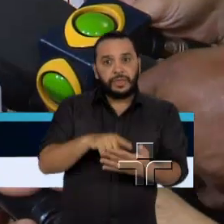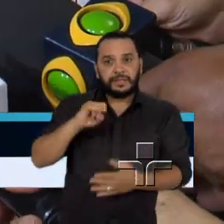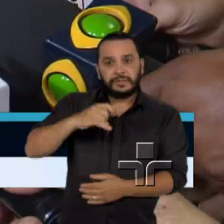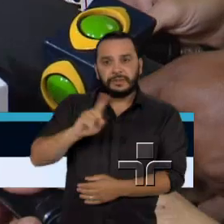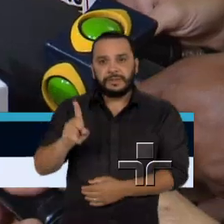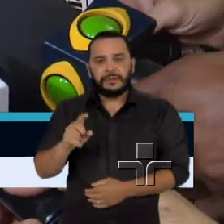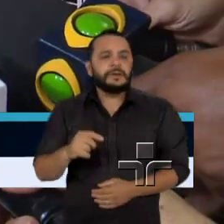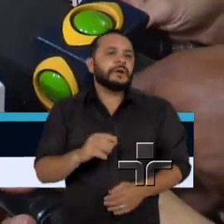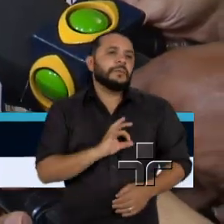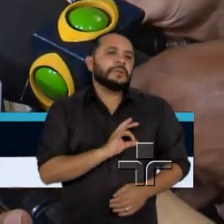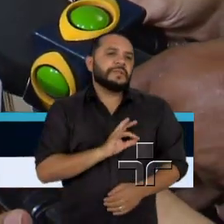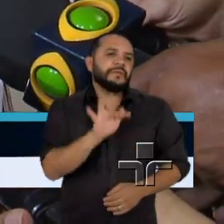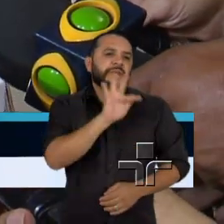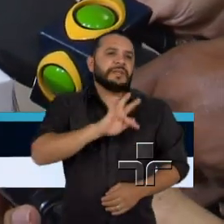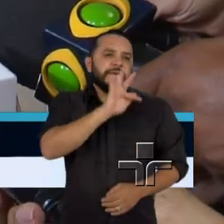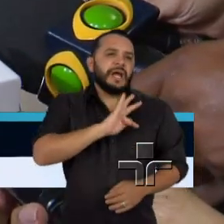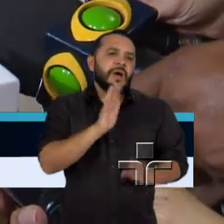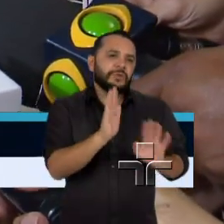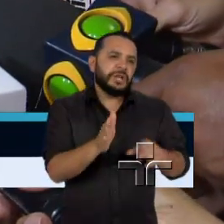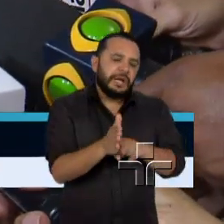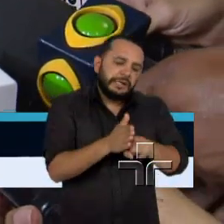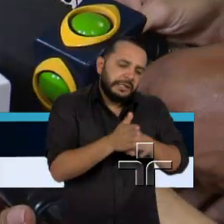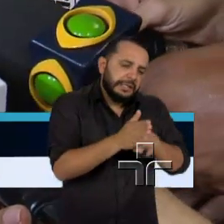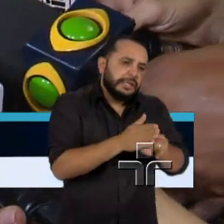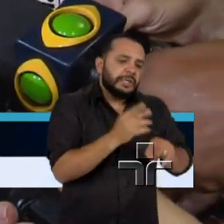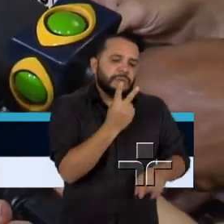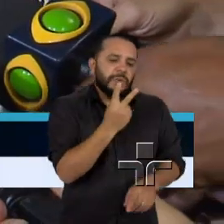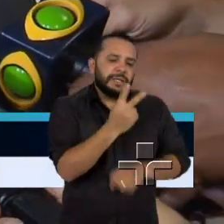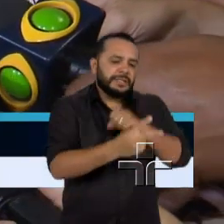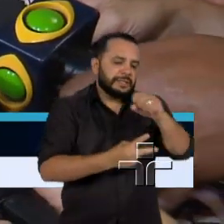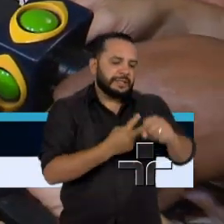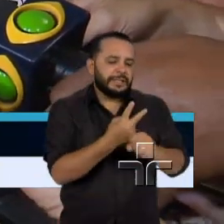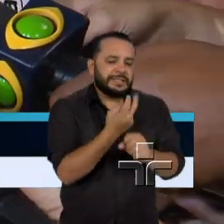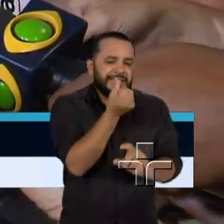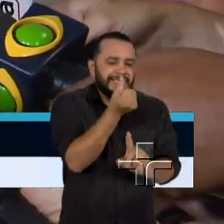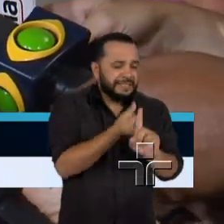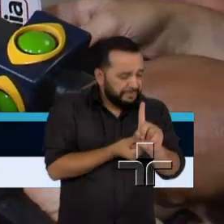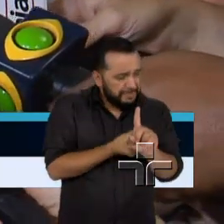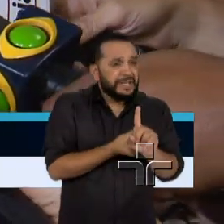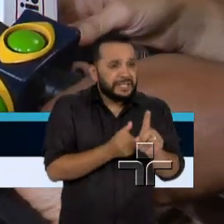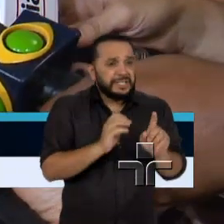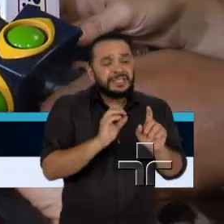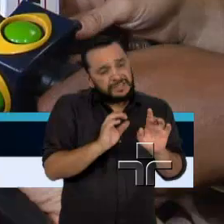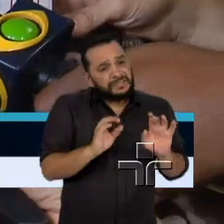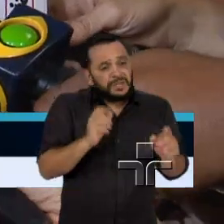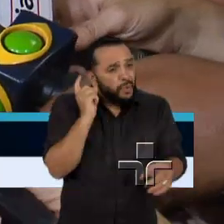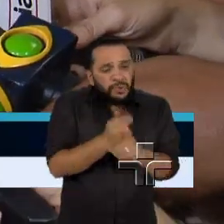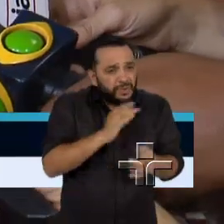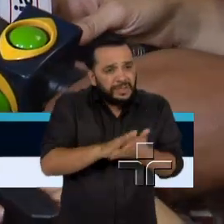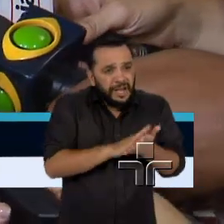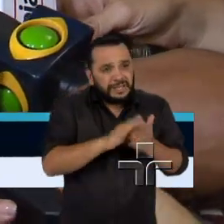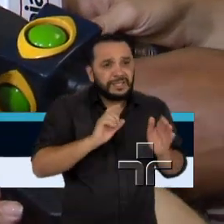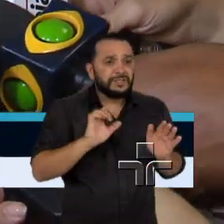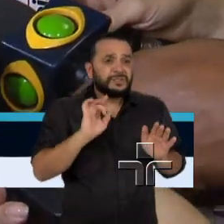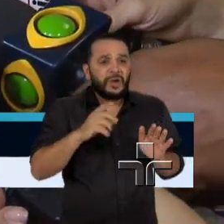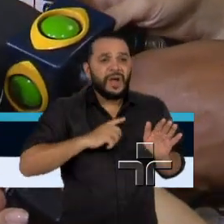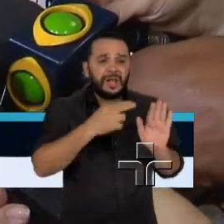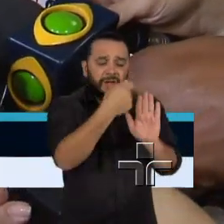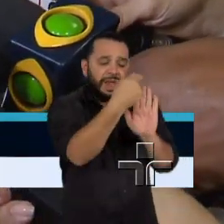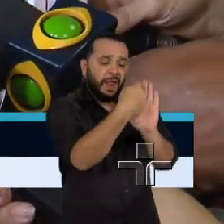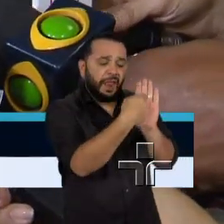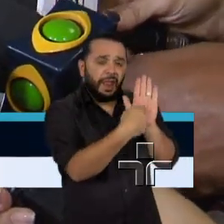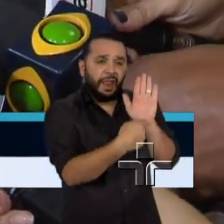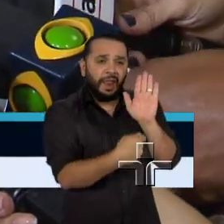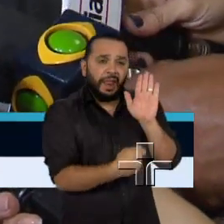encontrou nada. Fez um relatório apenas com as palavras e o computador do próprio delator. Então eu estou muito tranquilo,